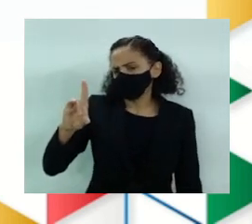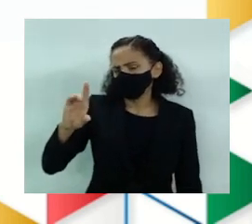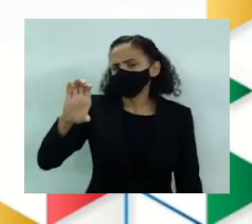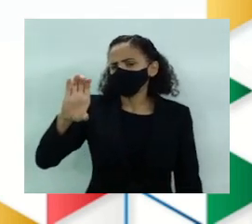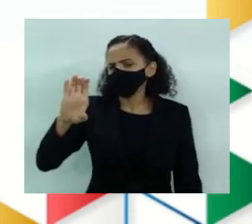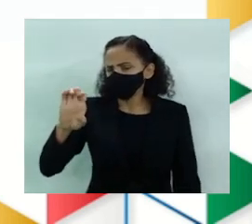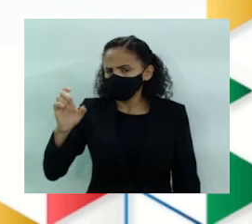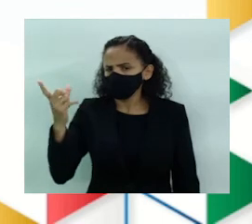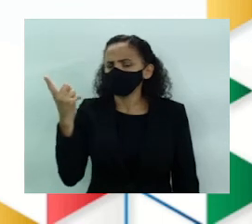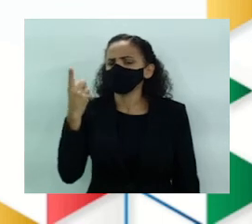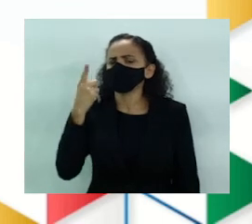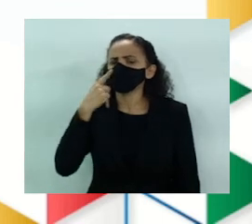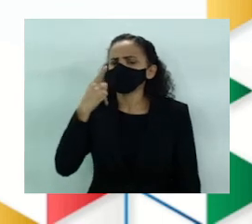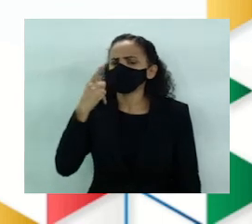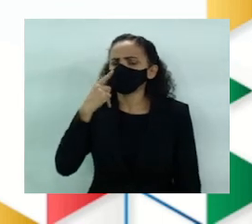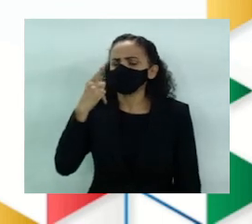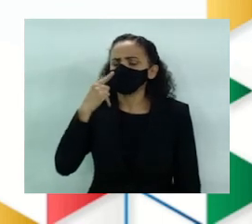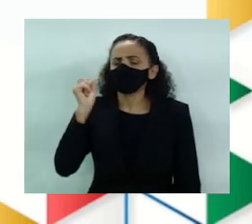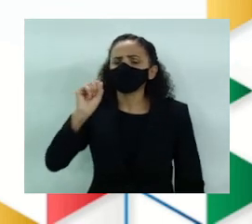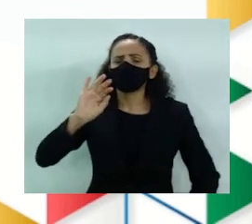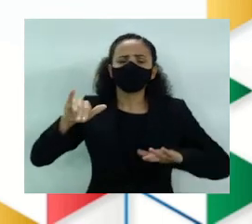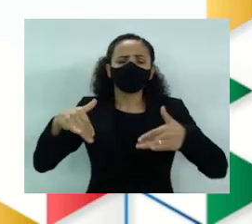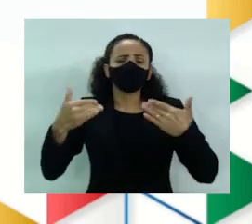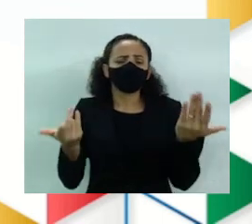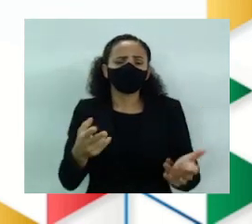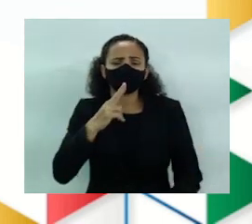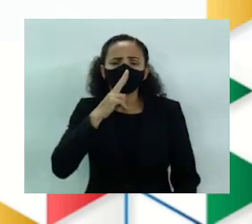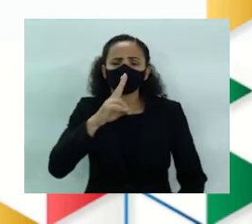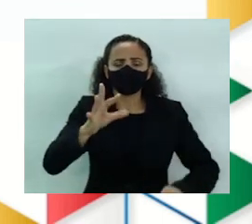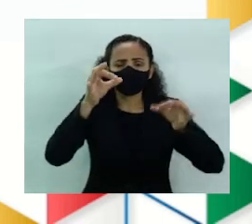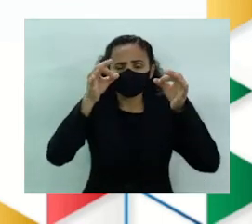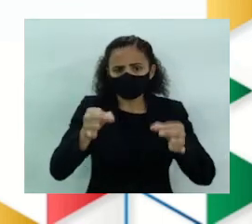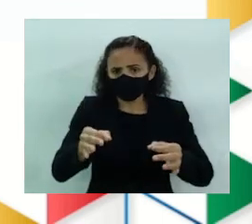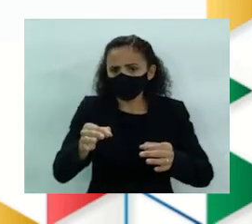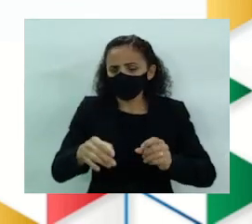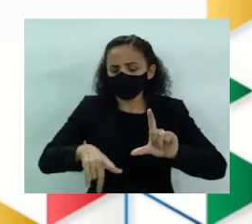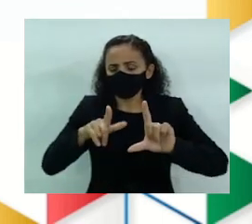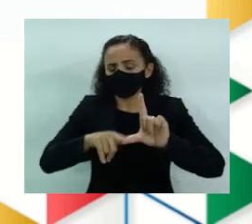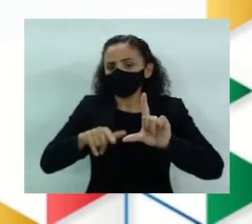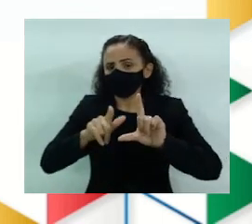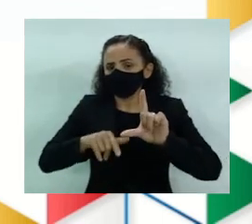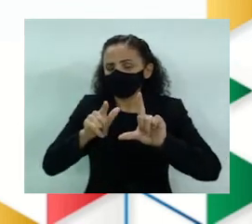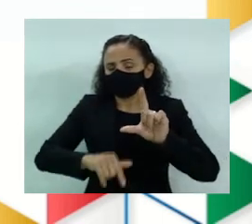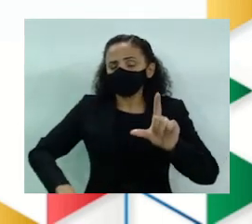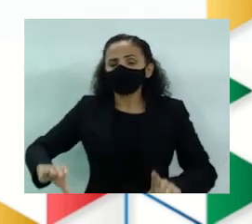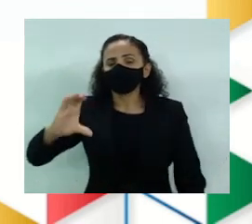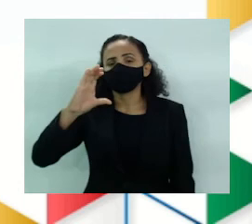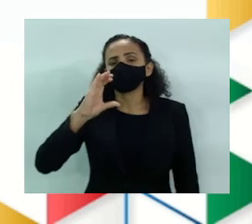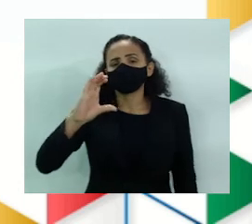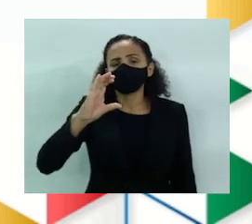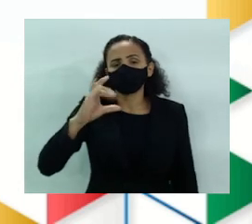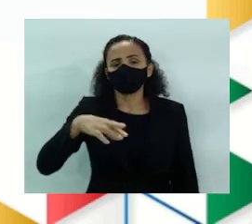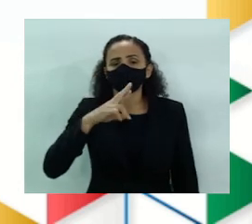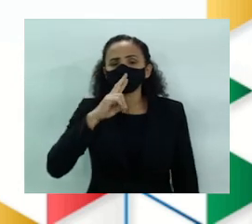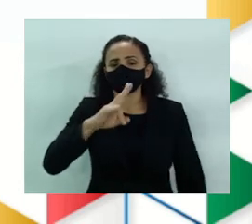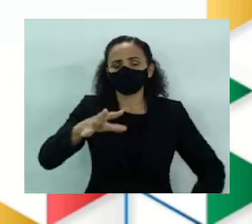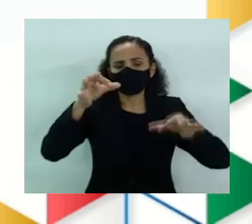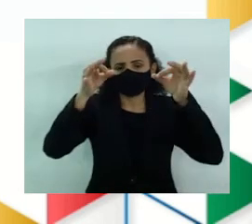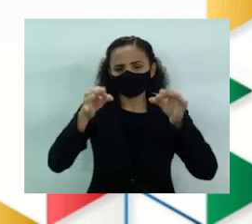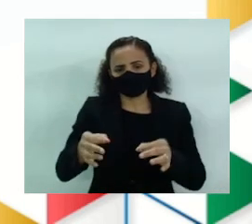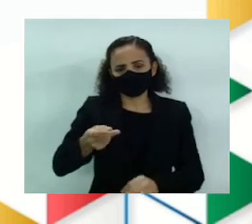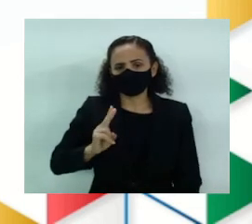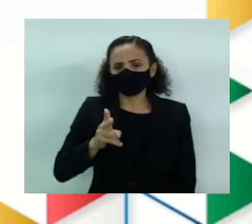erosões, agravamento dos processos de desertificação? É a letra C, né? As chuvas ácidas, tá certo? Vamos